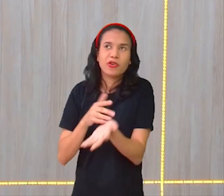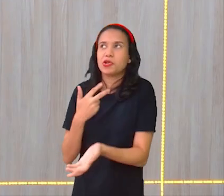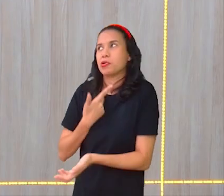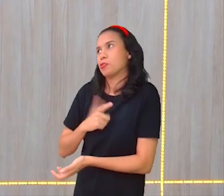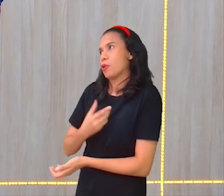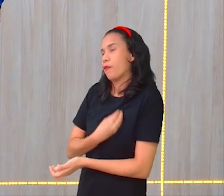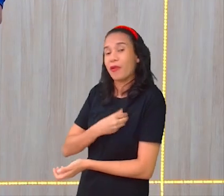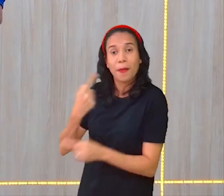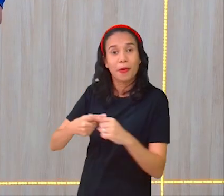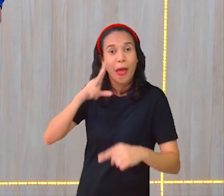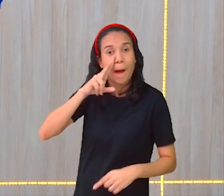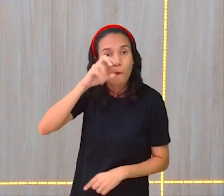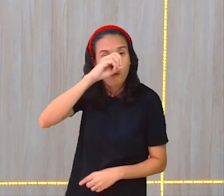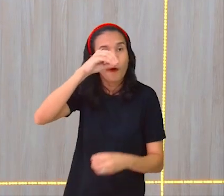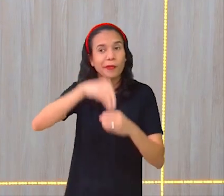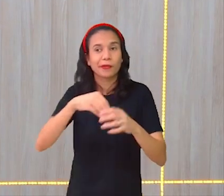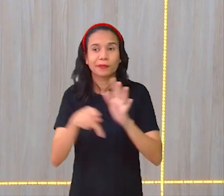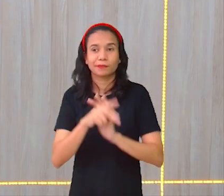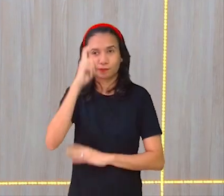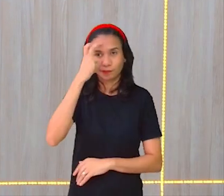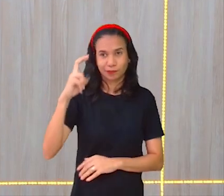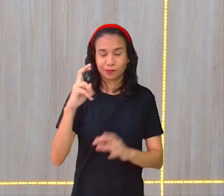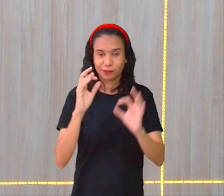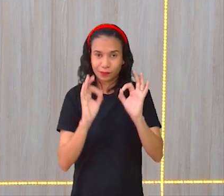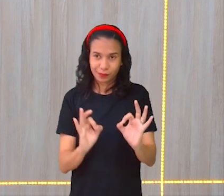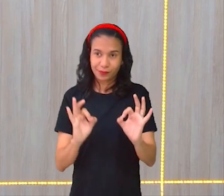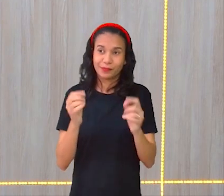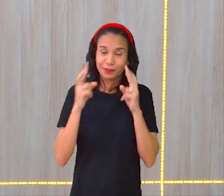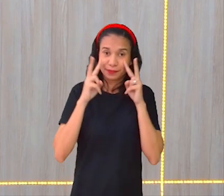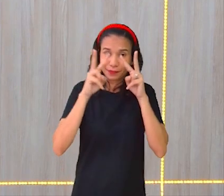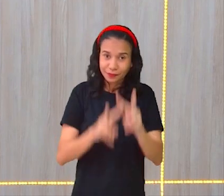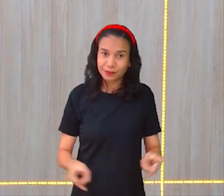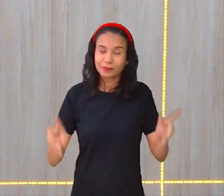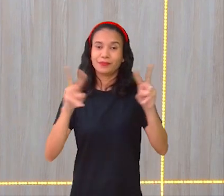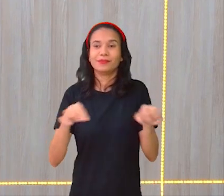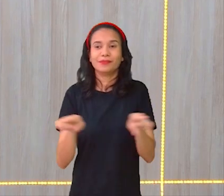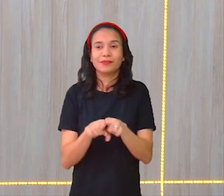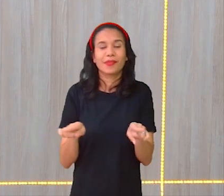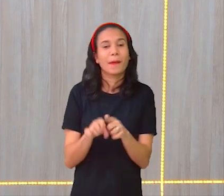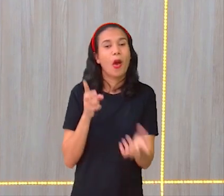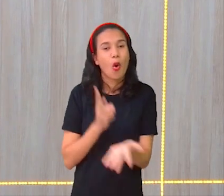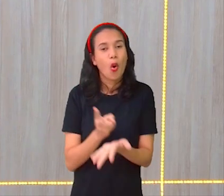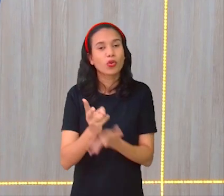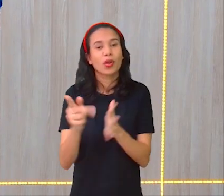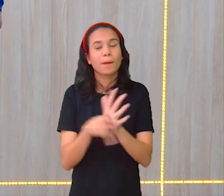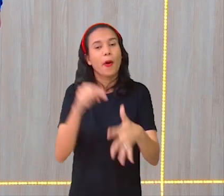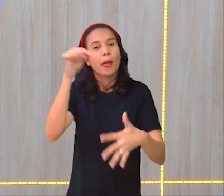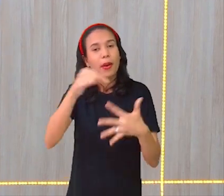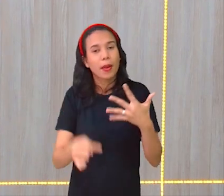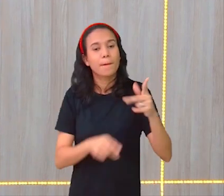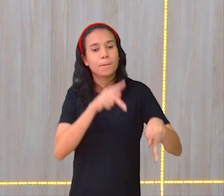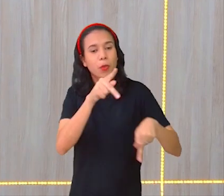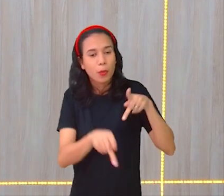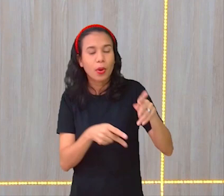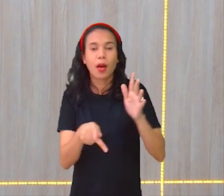existe, porque ele está muito forte dentro da nossa cultura, tá bom? Mas, assim, vamos preservar os elementos da cultura popular,